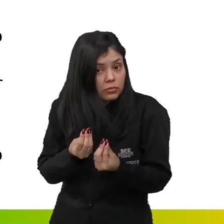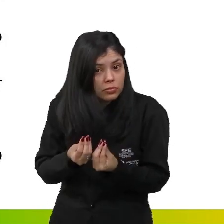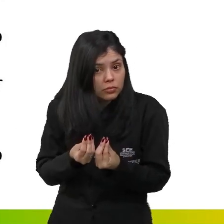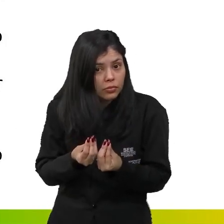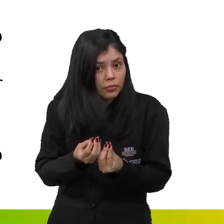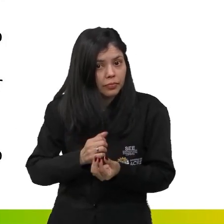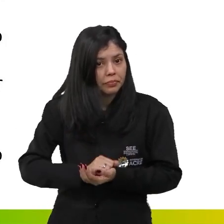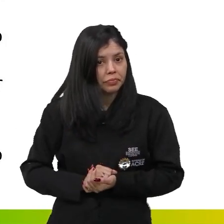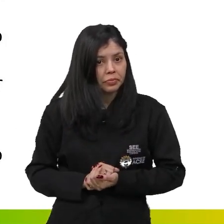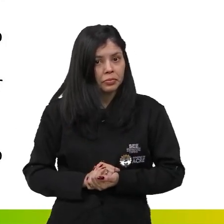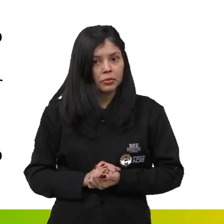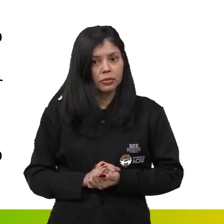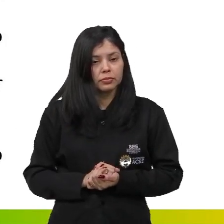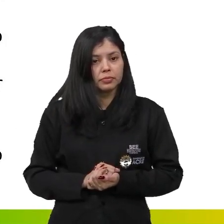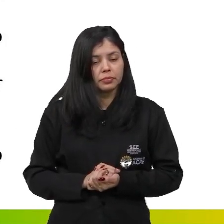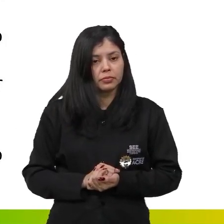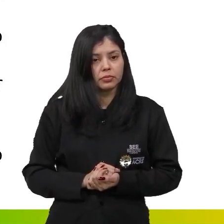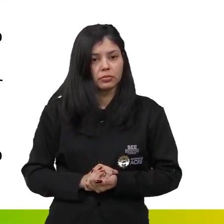sociais, como